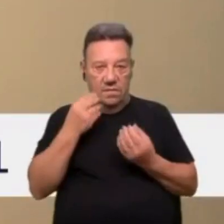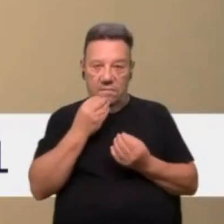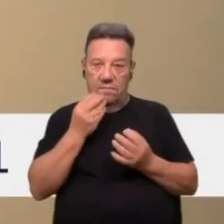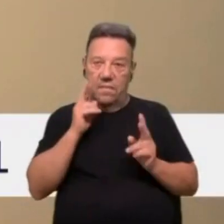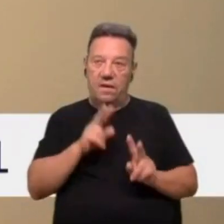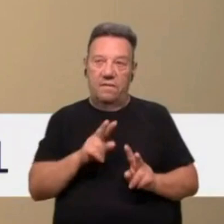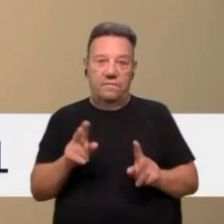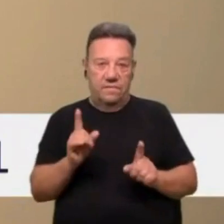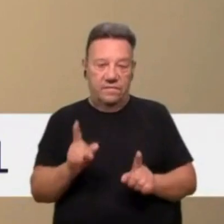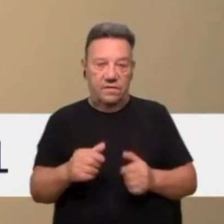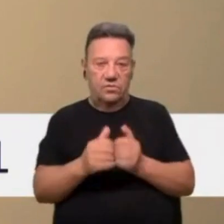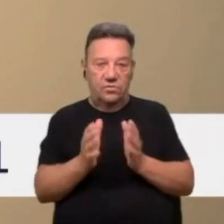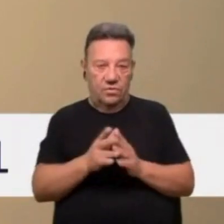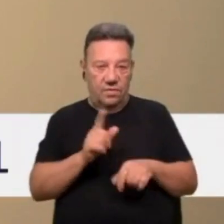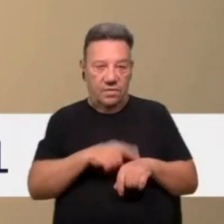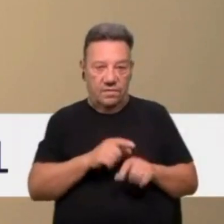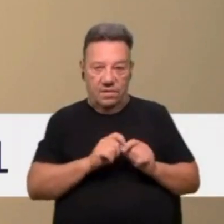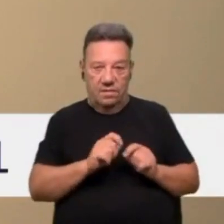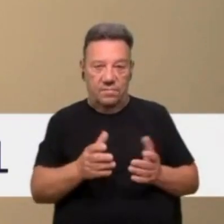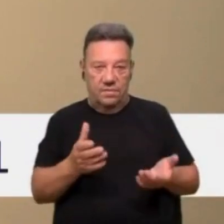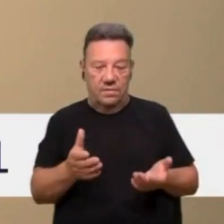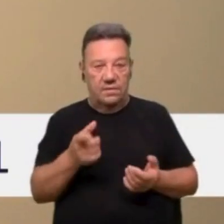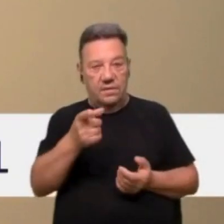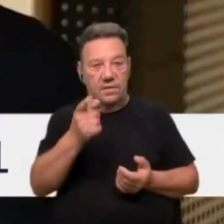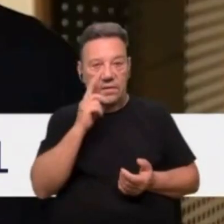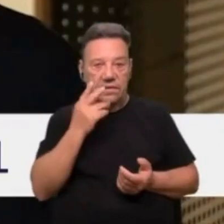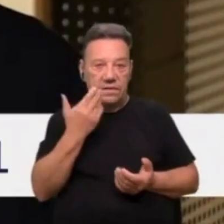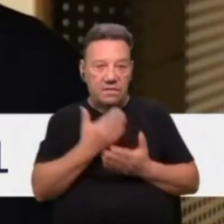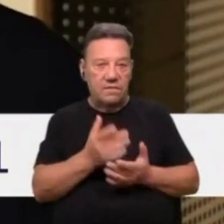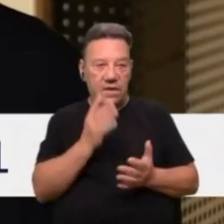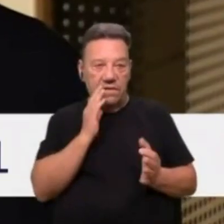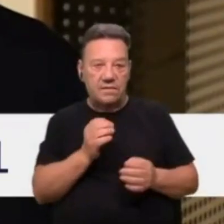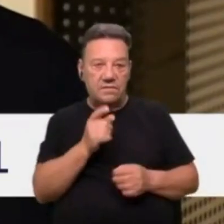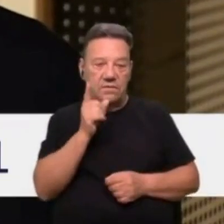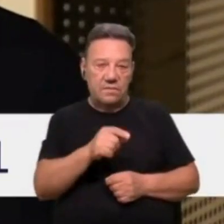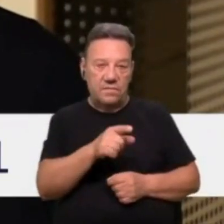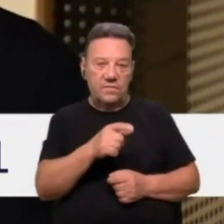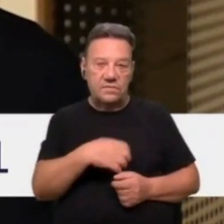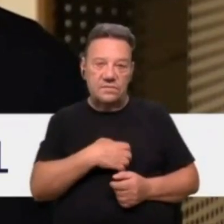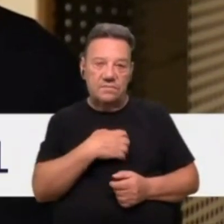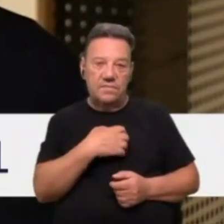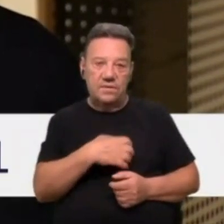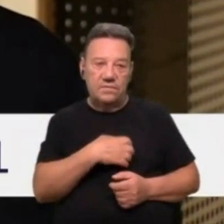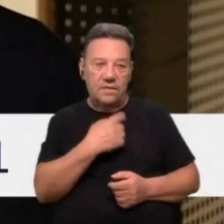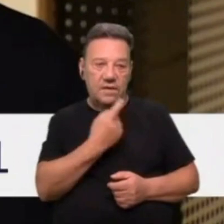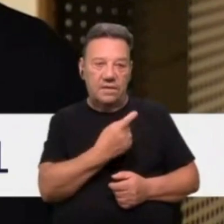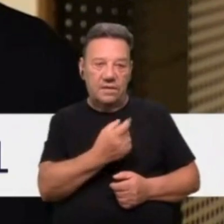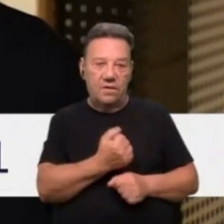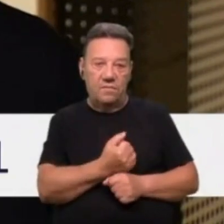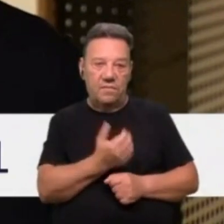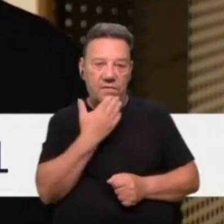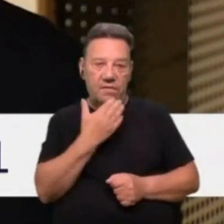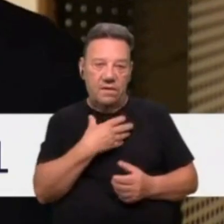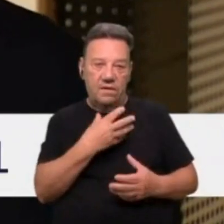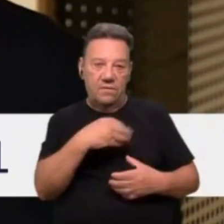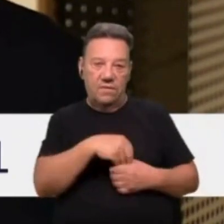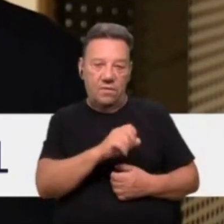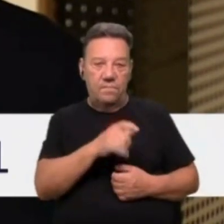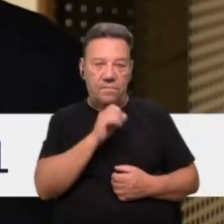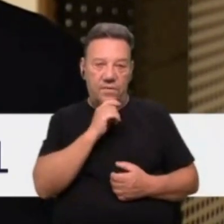Maravilhando-se todo o tempo e prestando atenção também aos sentimentos que cada uma das obras congrega